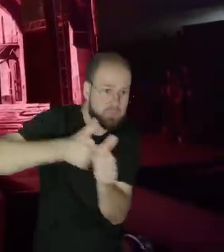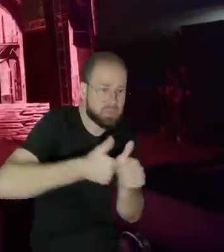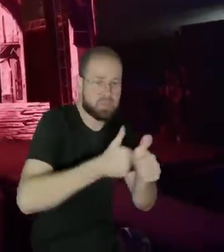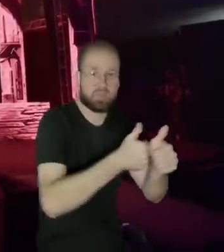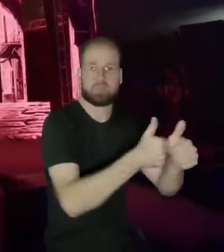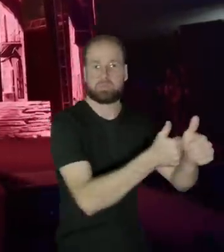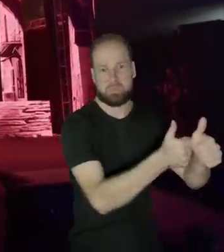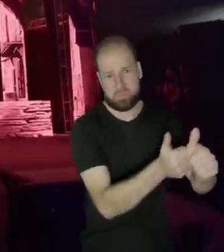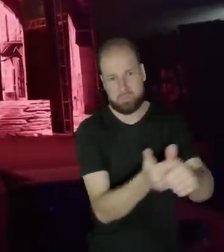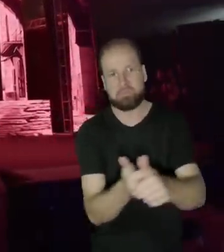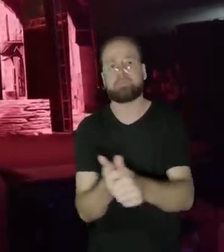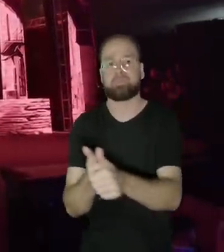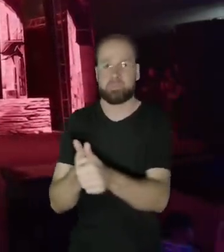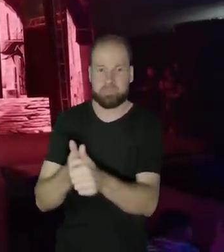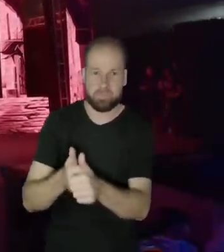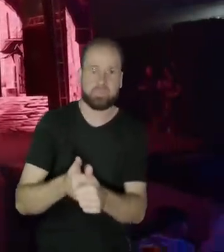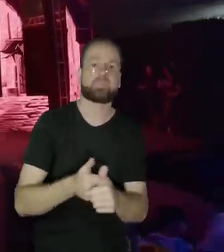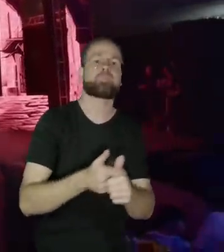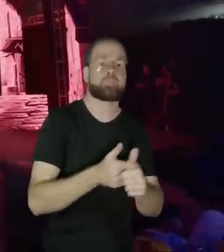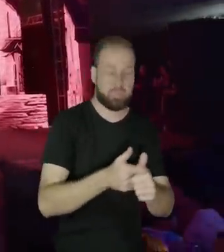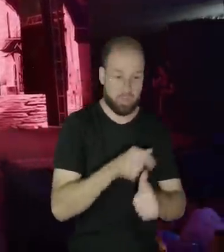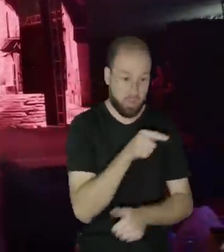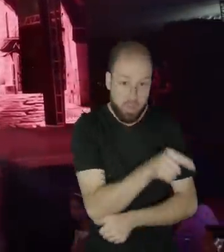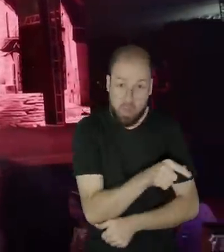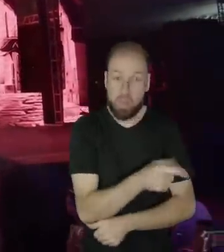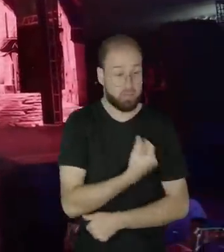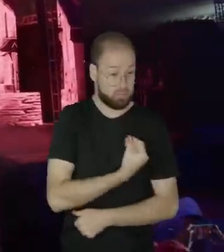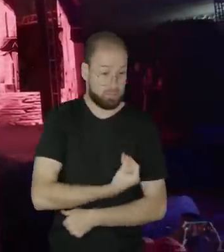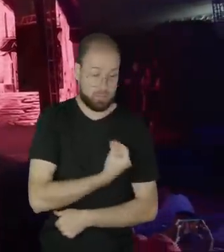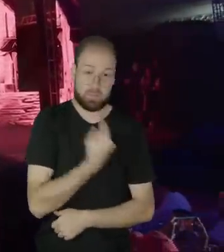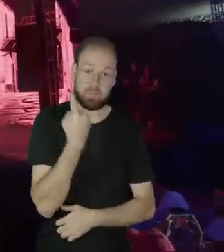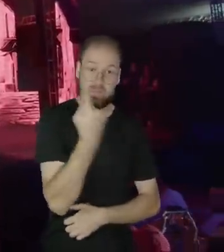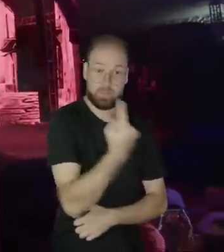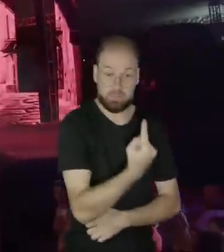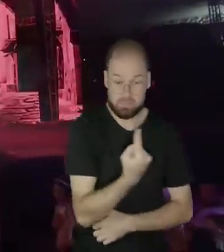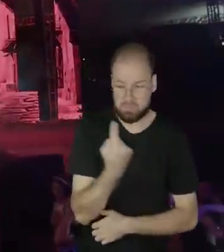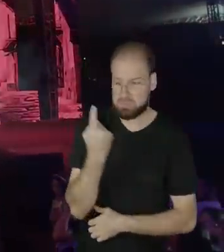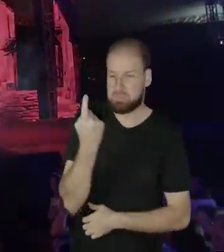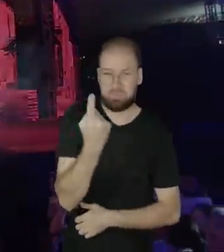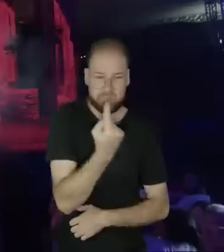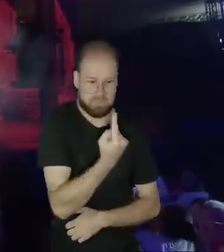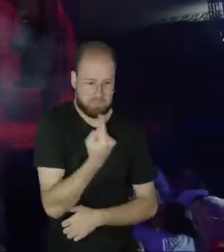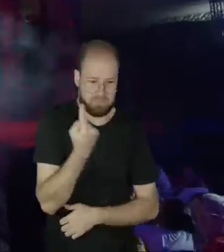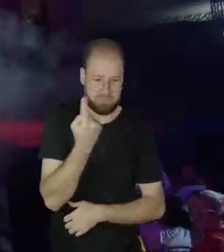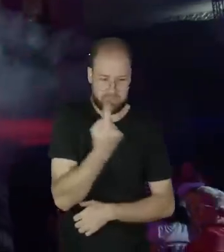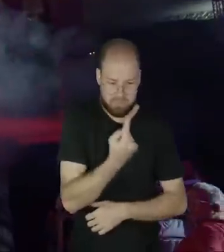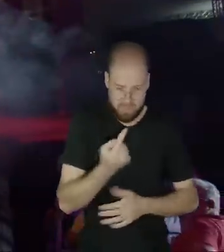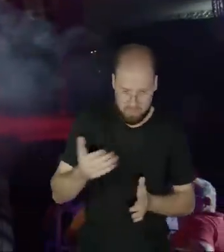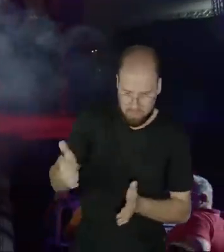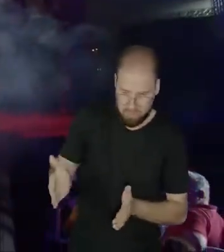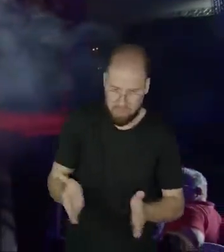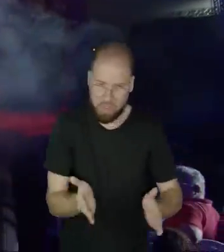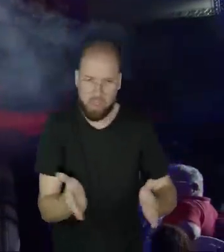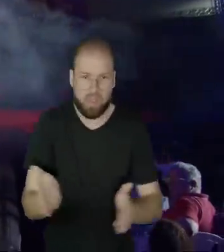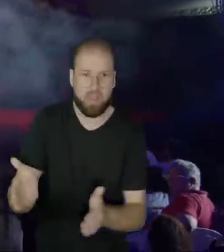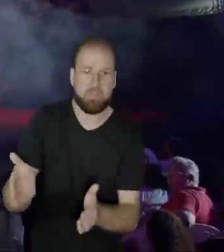seguiu. Ele está sozinho, vem pelo caminho,